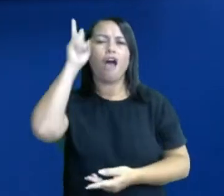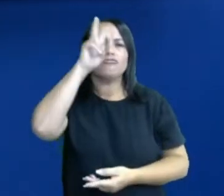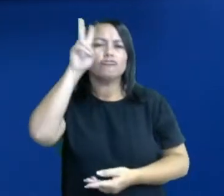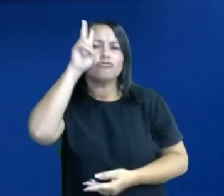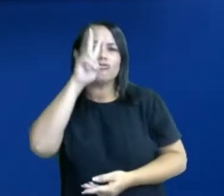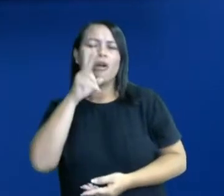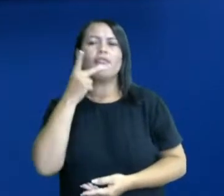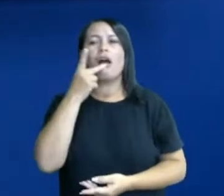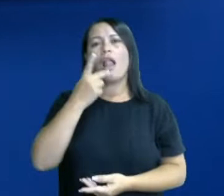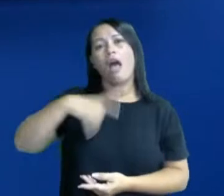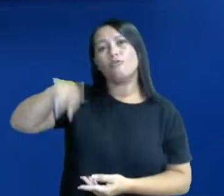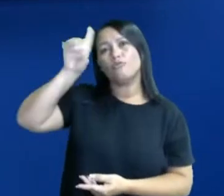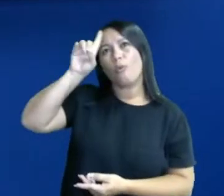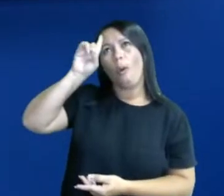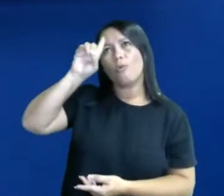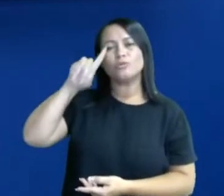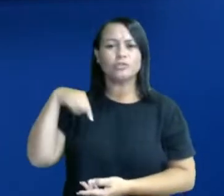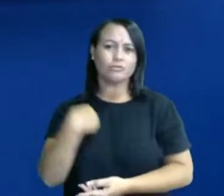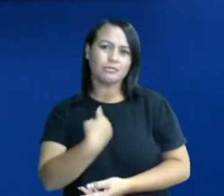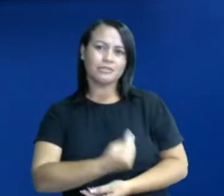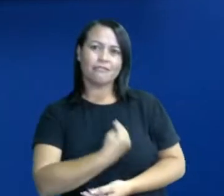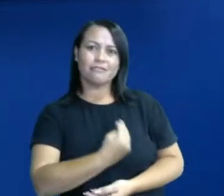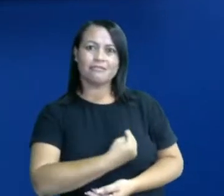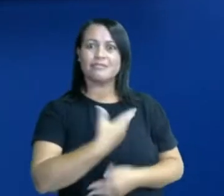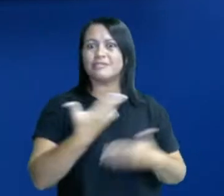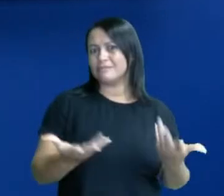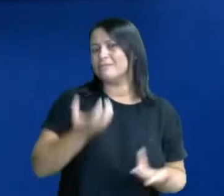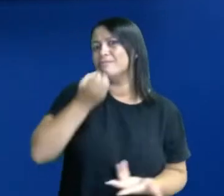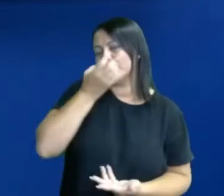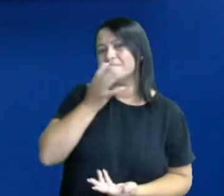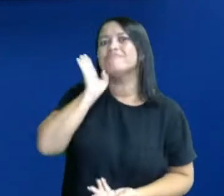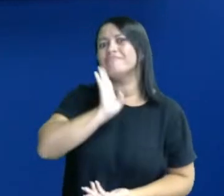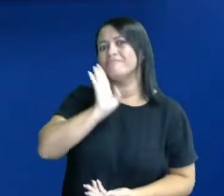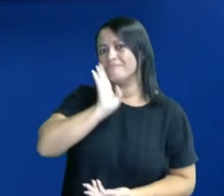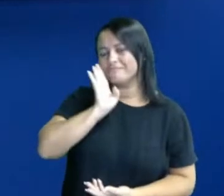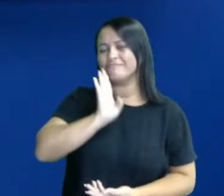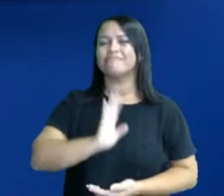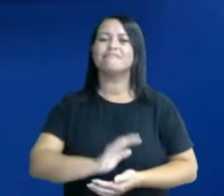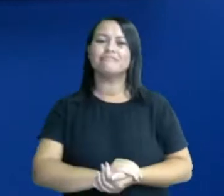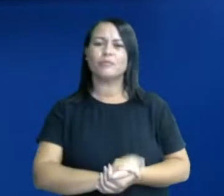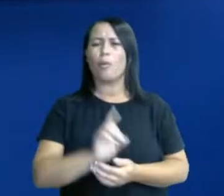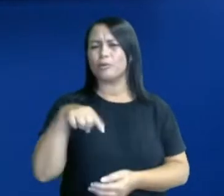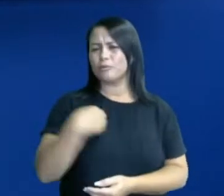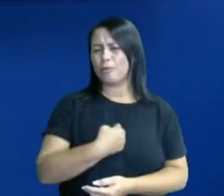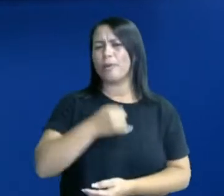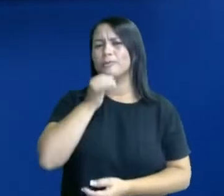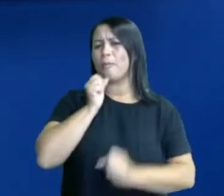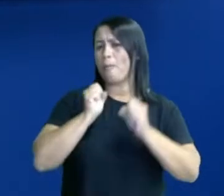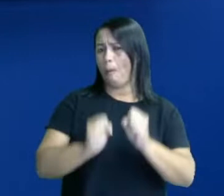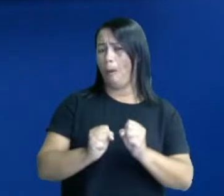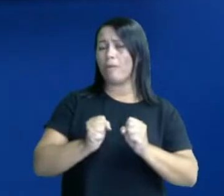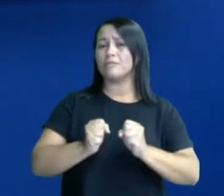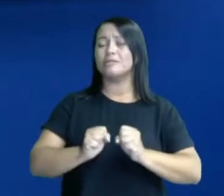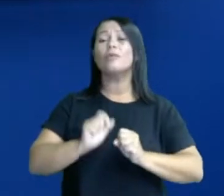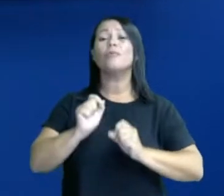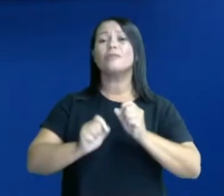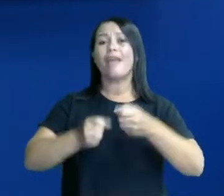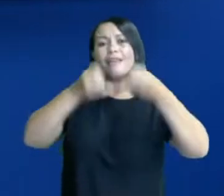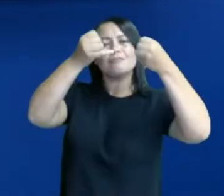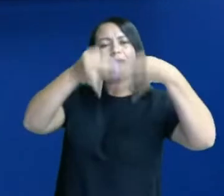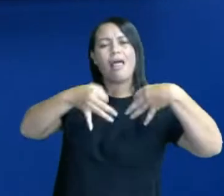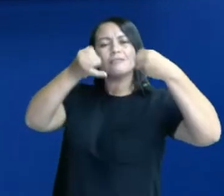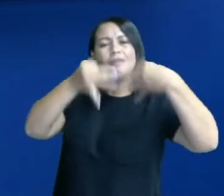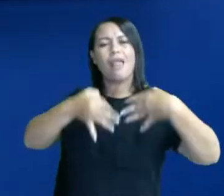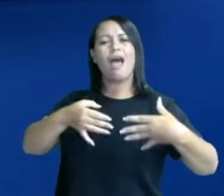nosso dia a dia, da nossa vida. E isso é muito bacana, é muito legal quando a gente pode se expressar através